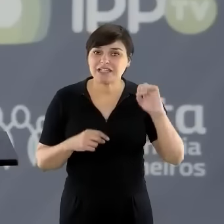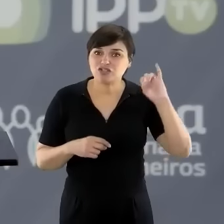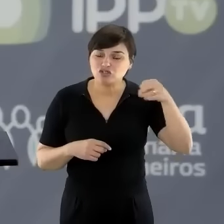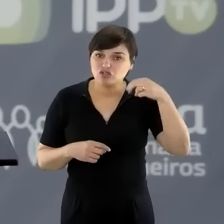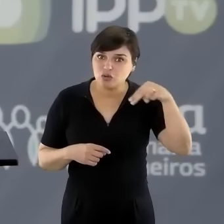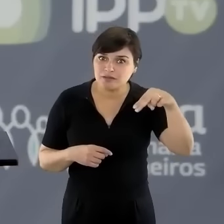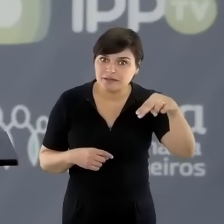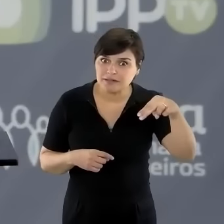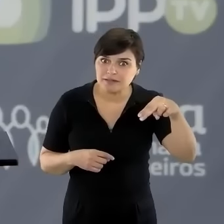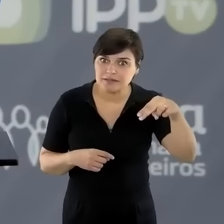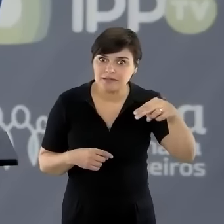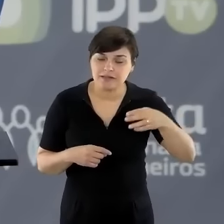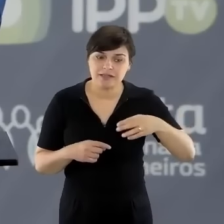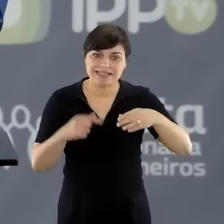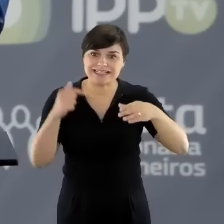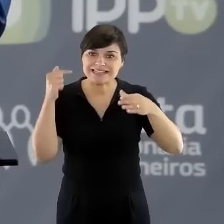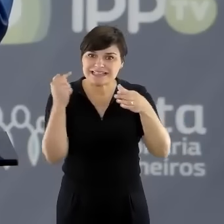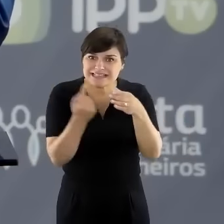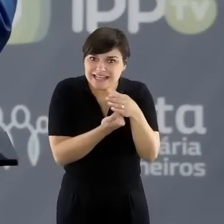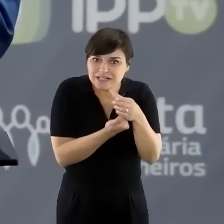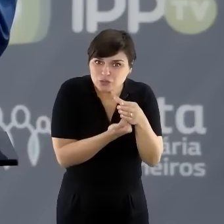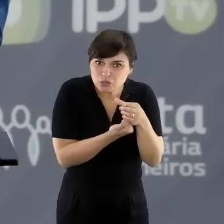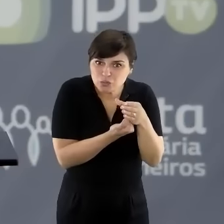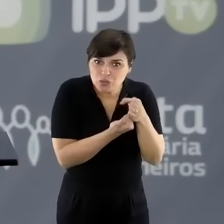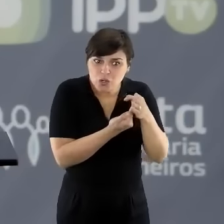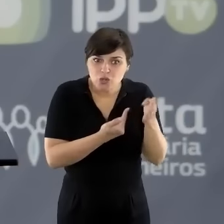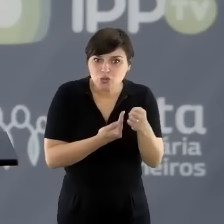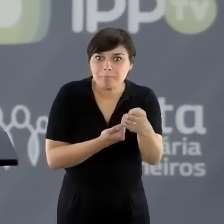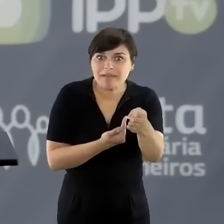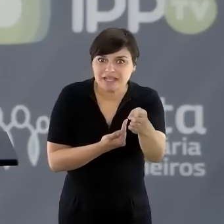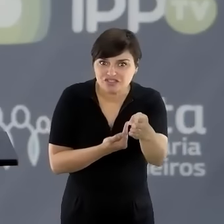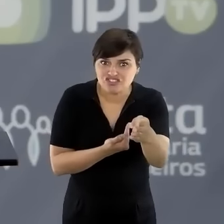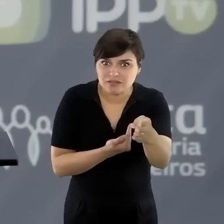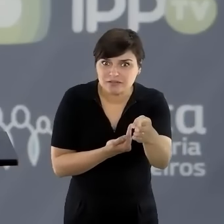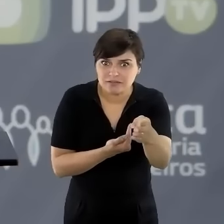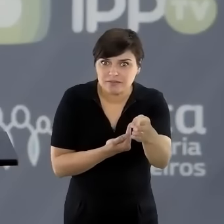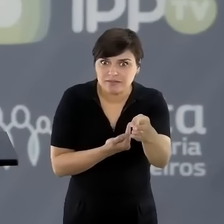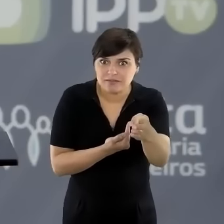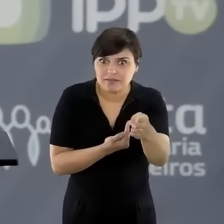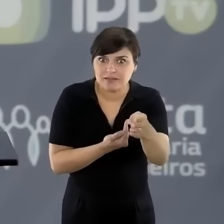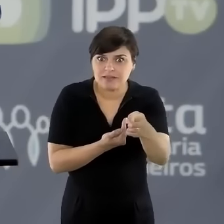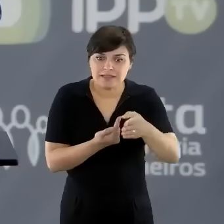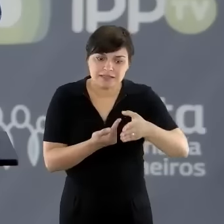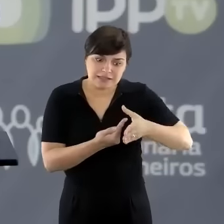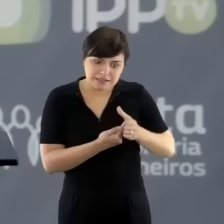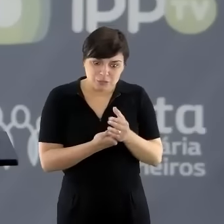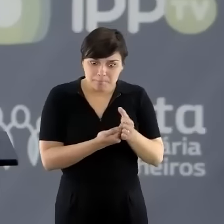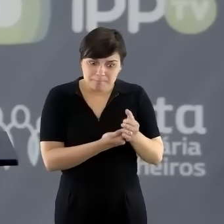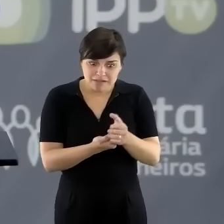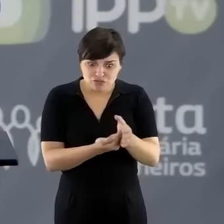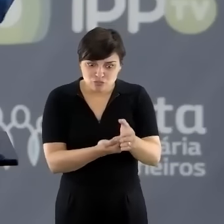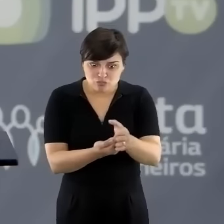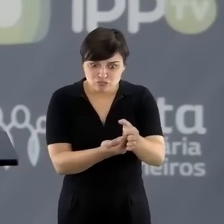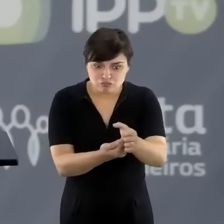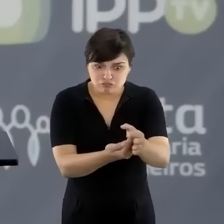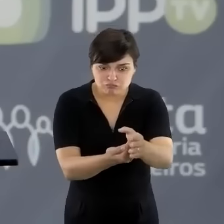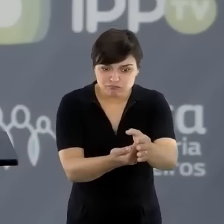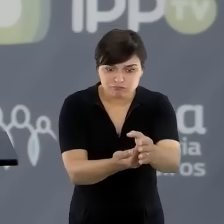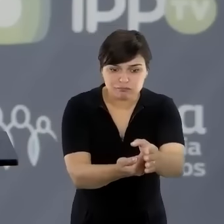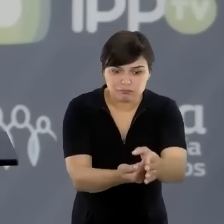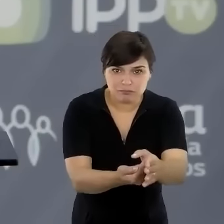peixe navega da região perto de Jope até a cidade de nínive e